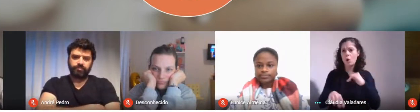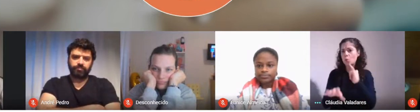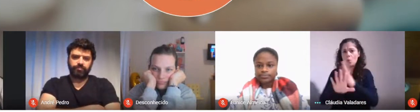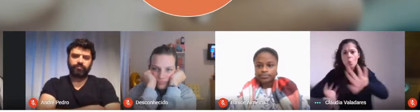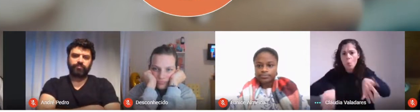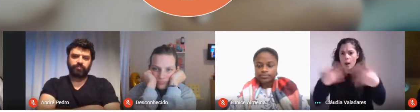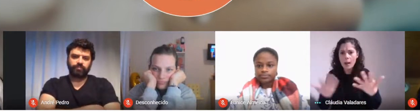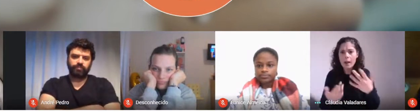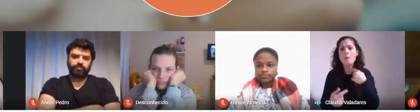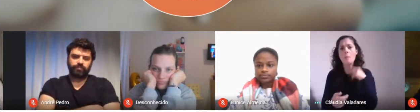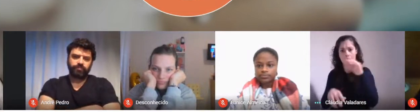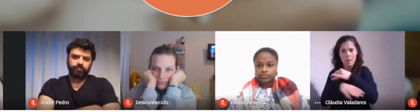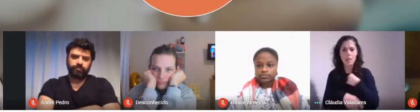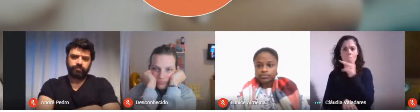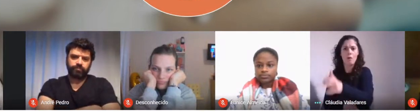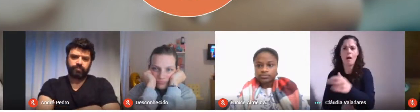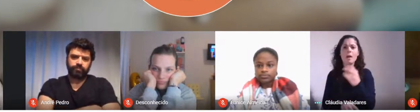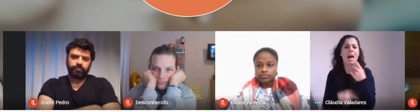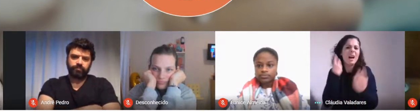tenhamos.